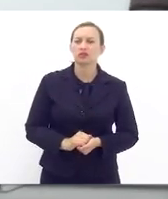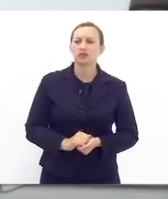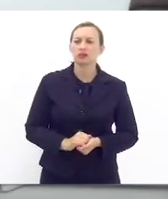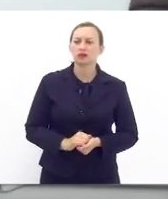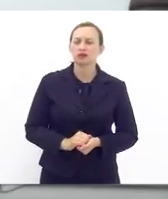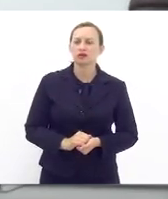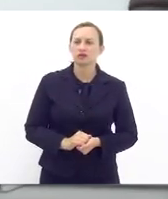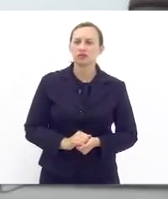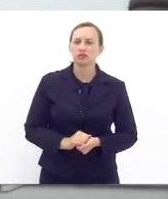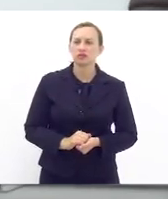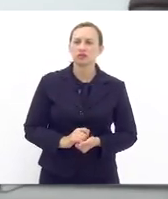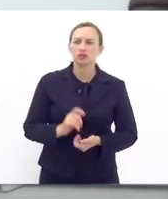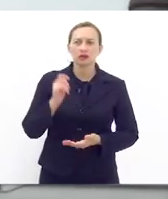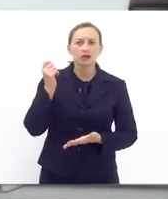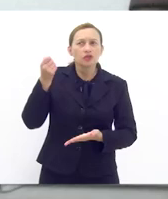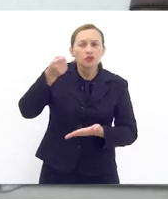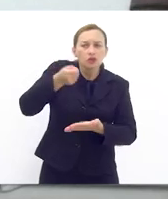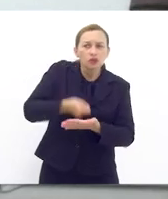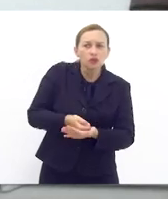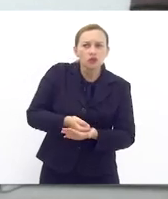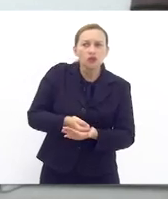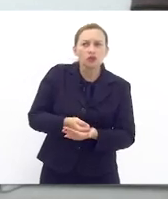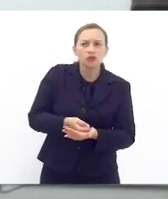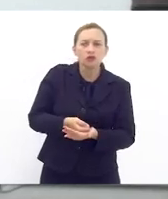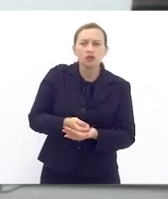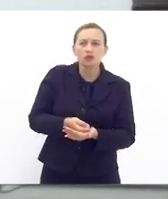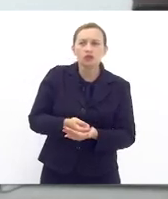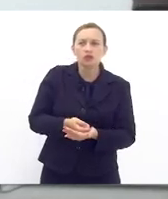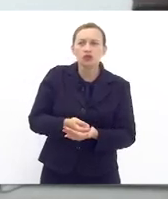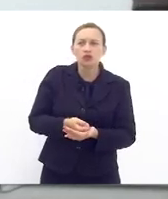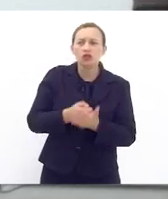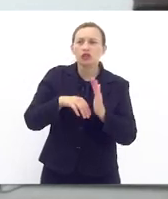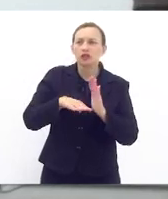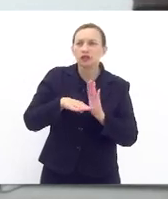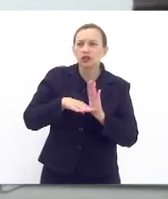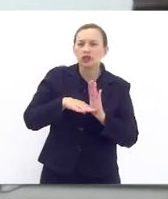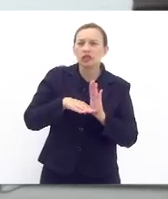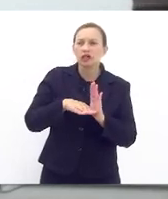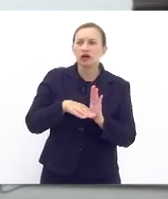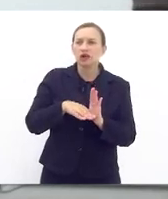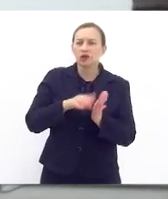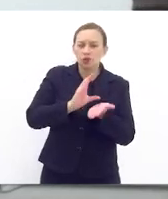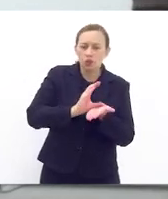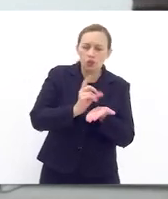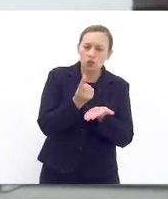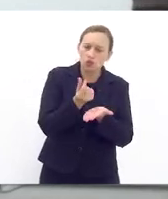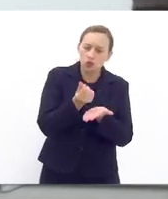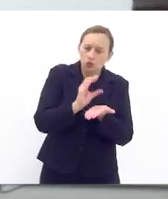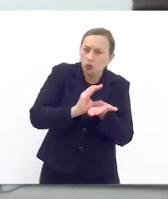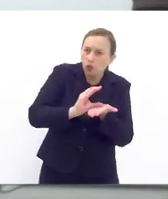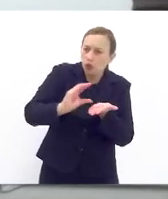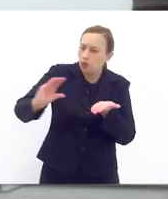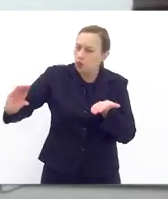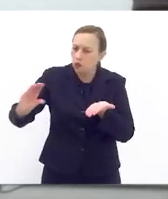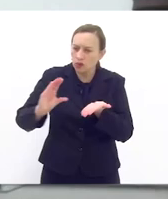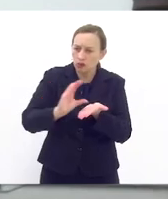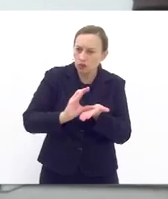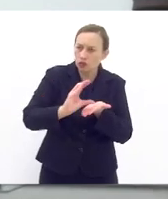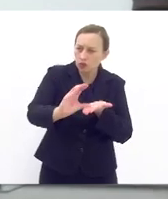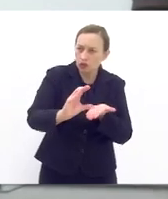no grupo de GT que fosse elevado o índice de repasse orçamentário de 25 para